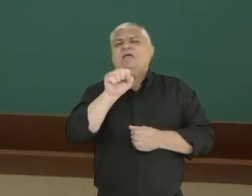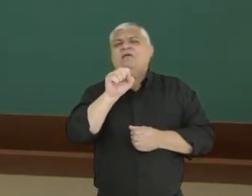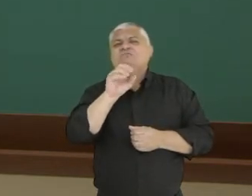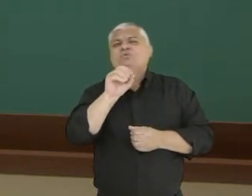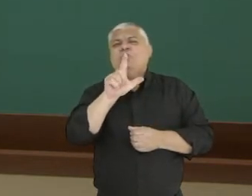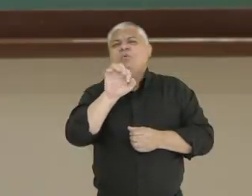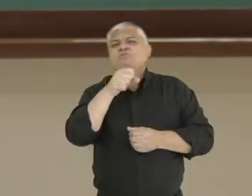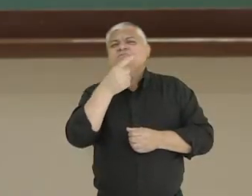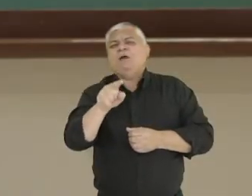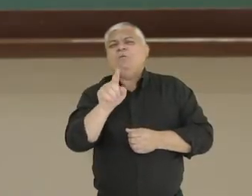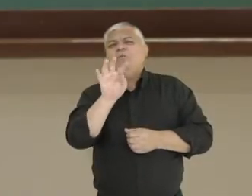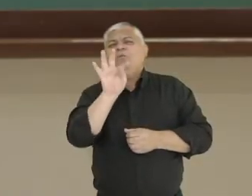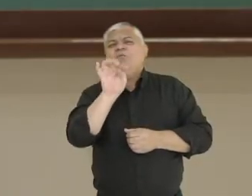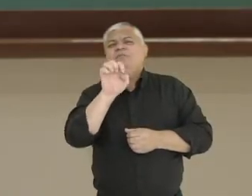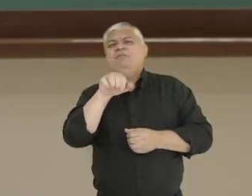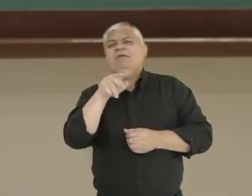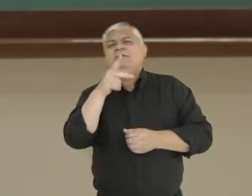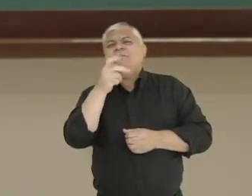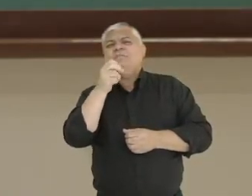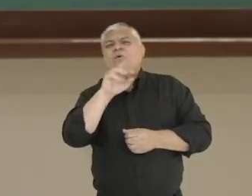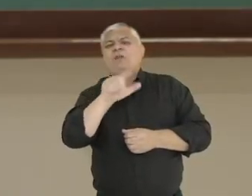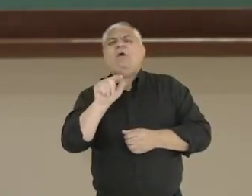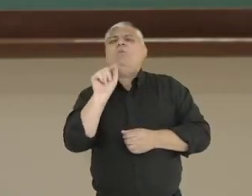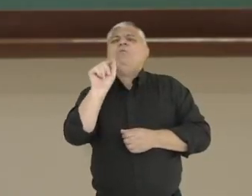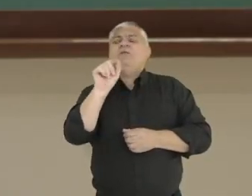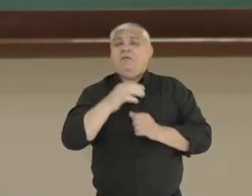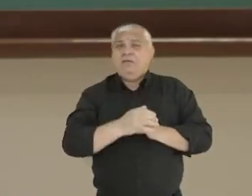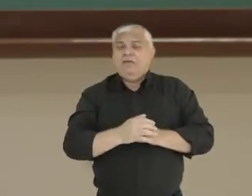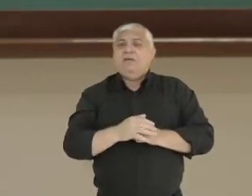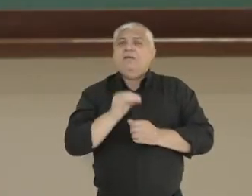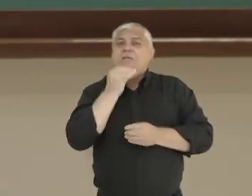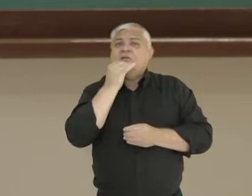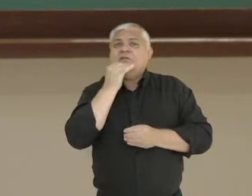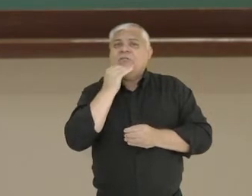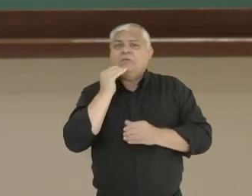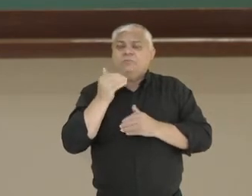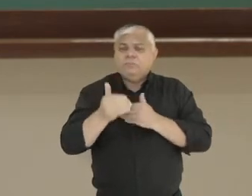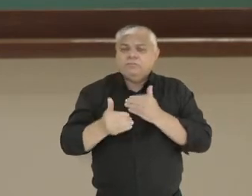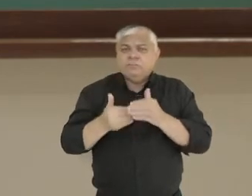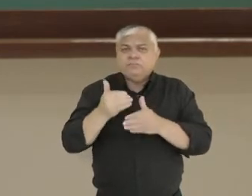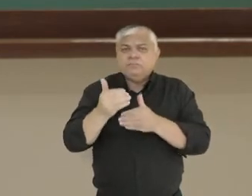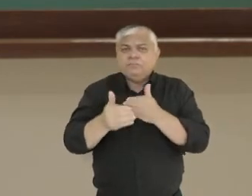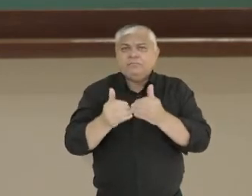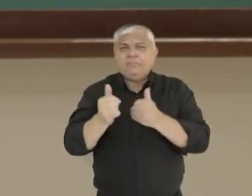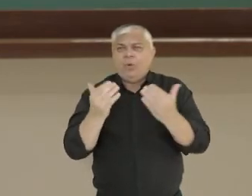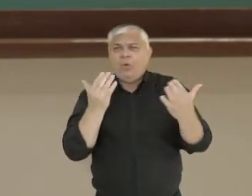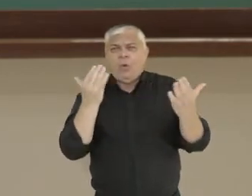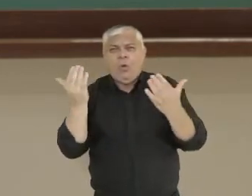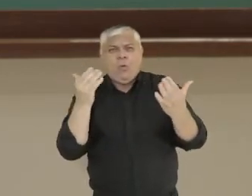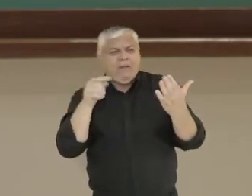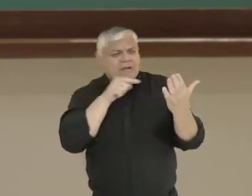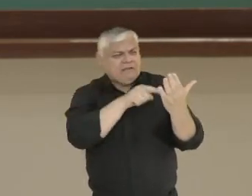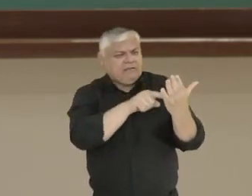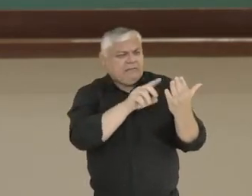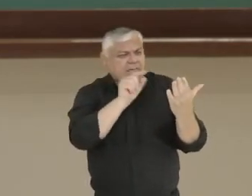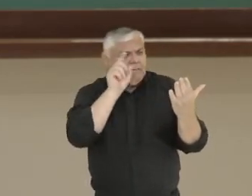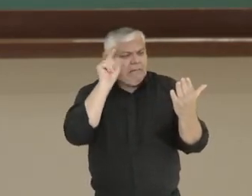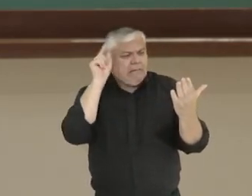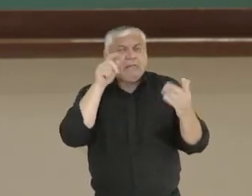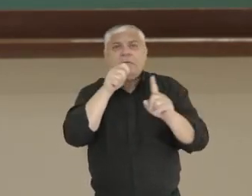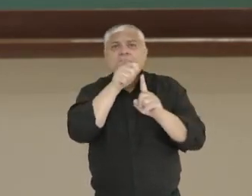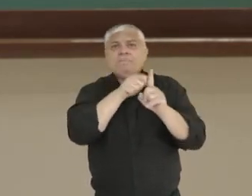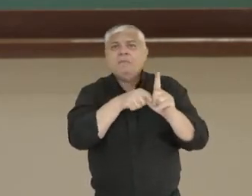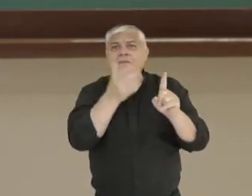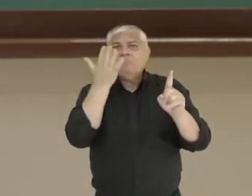resolução temporal, fala-se justamente da evolução e da comparação de imagens ao longo do tempo. E